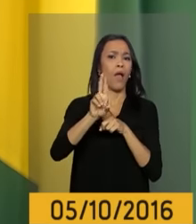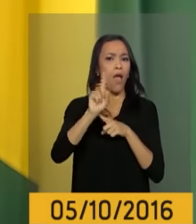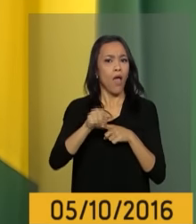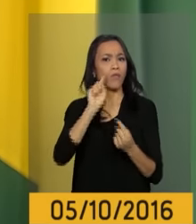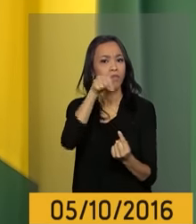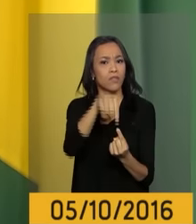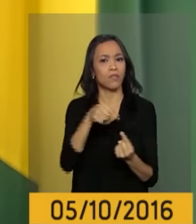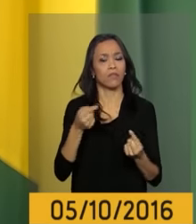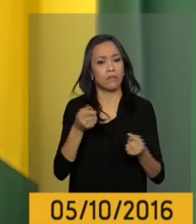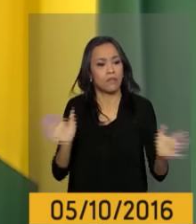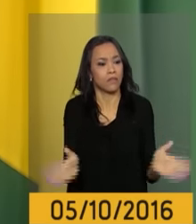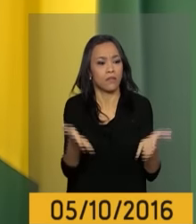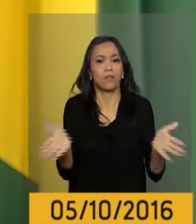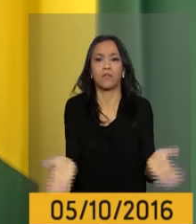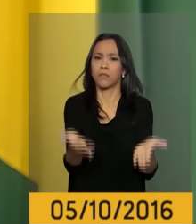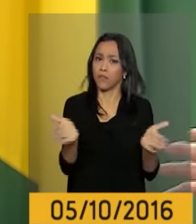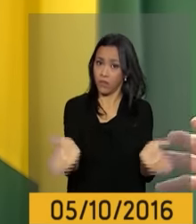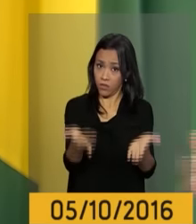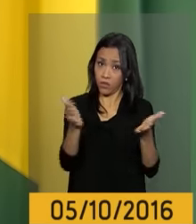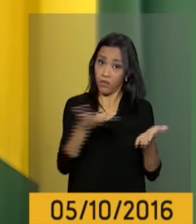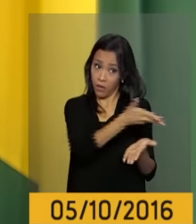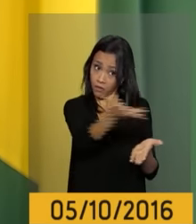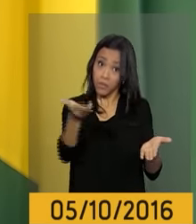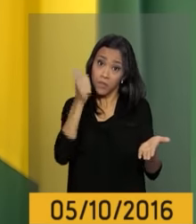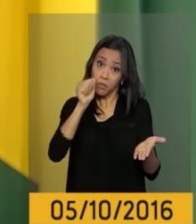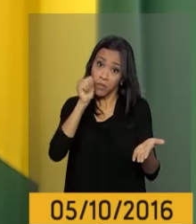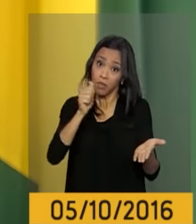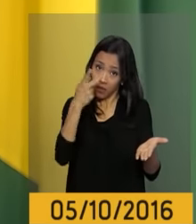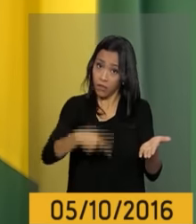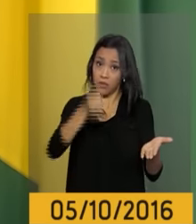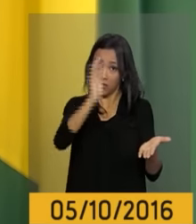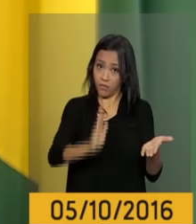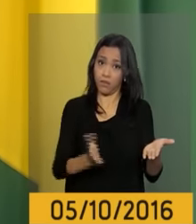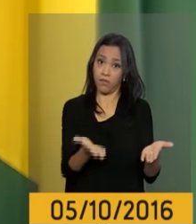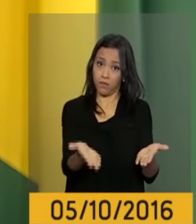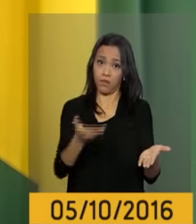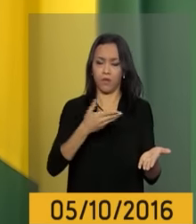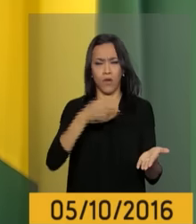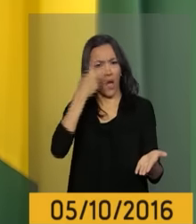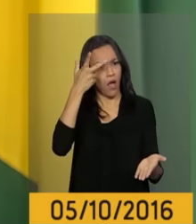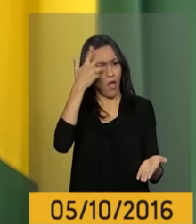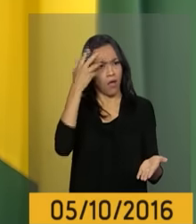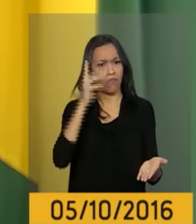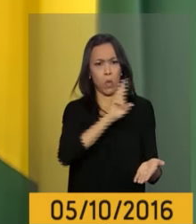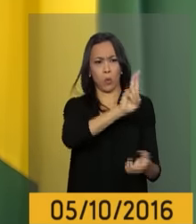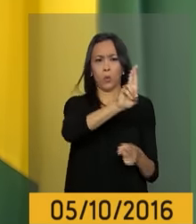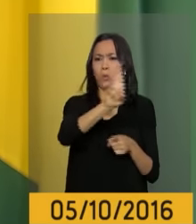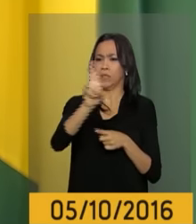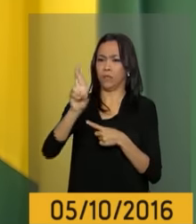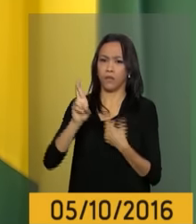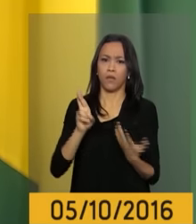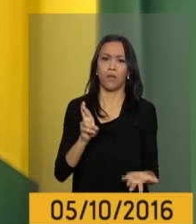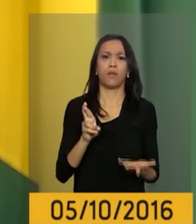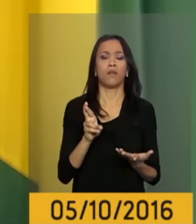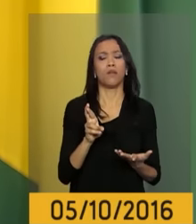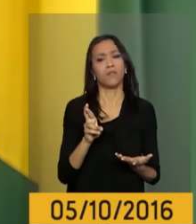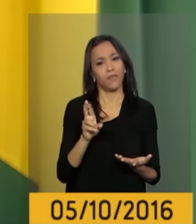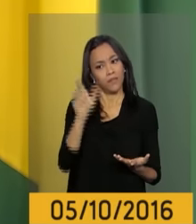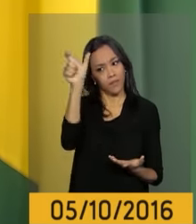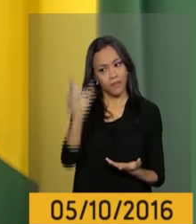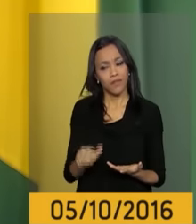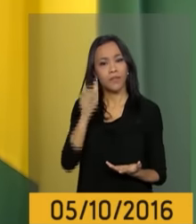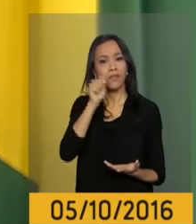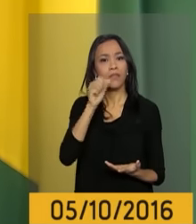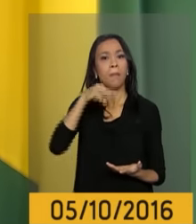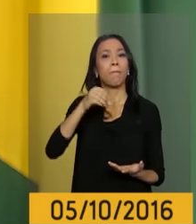incentivar as senhoras, mulheres do país, autoridades, certas, seguramente a Marcela